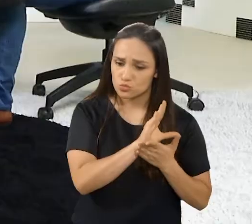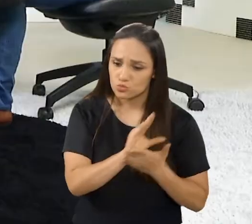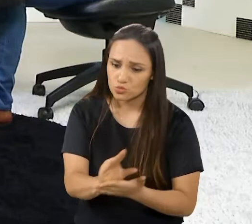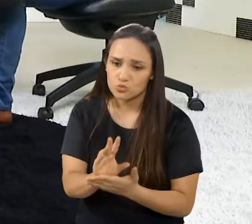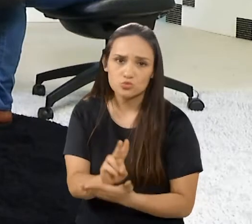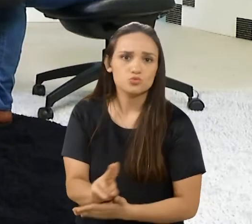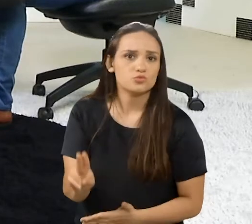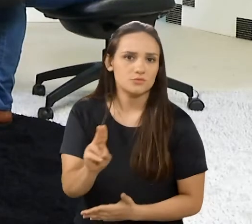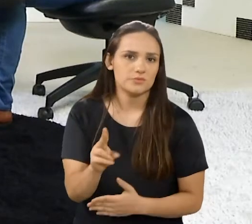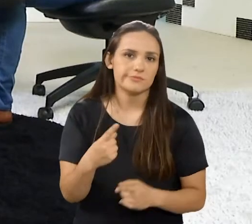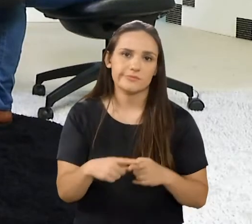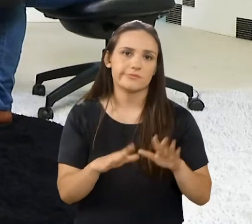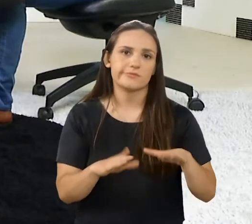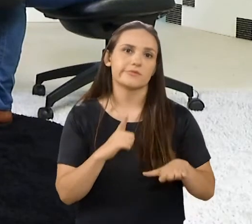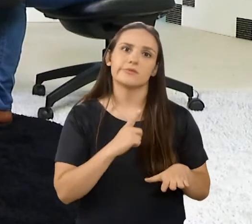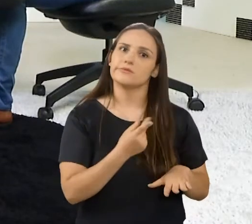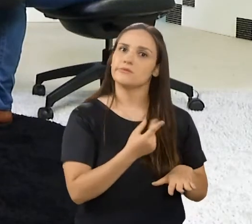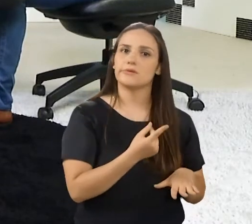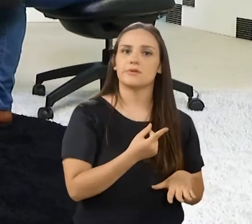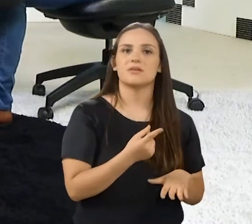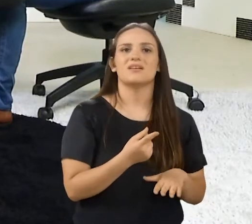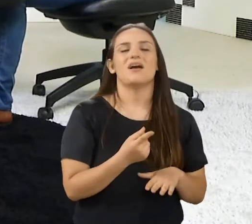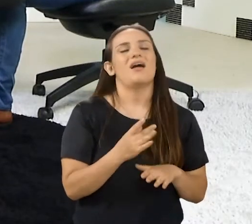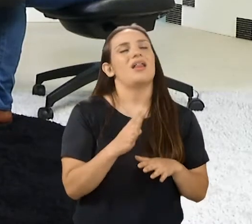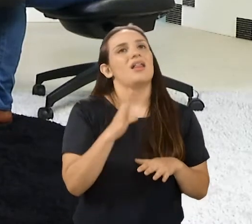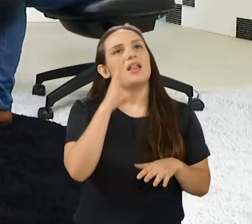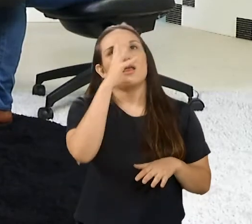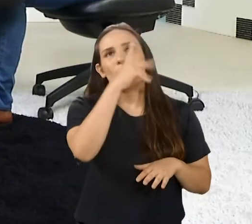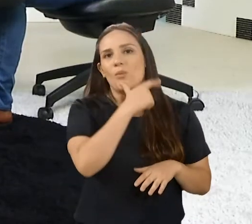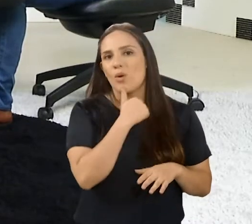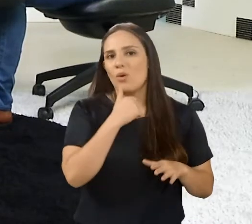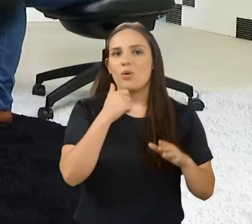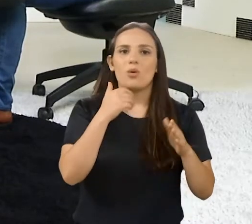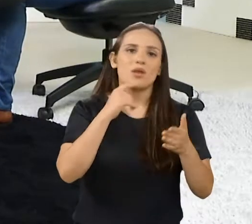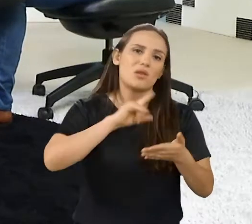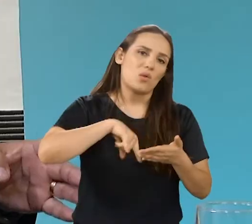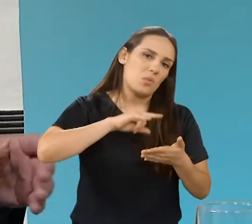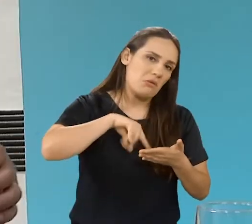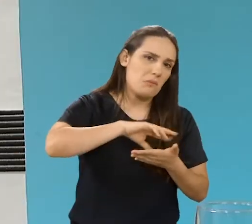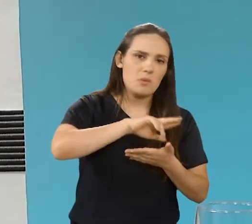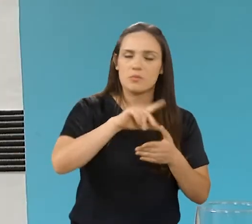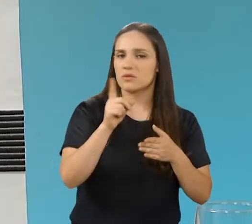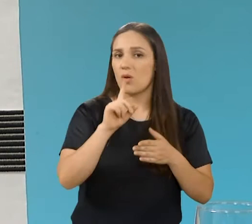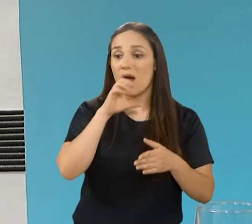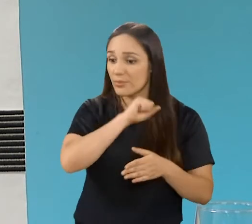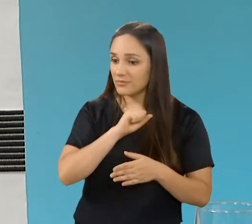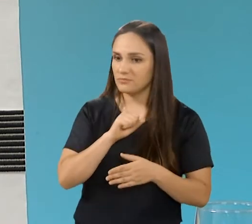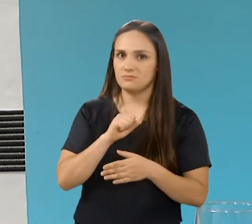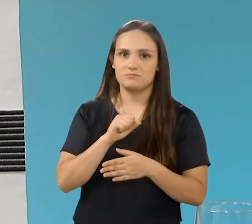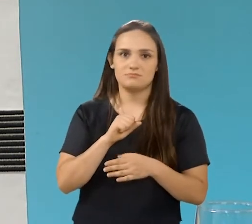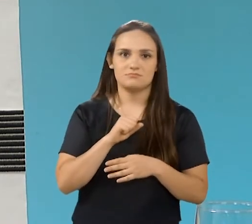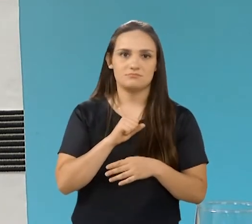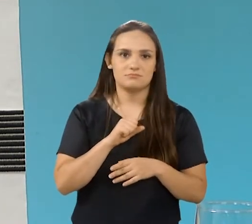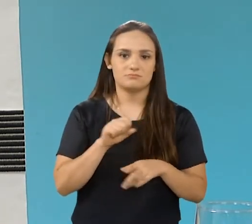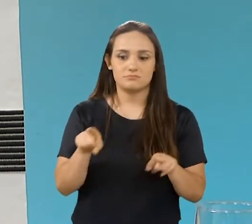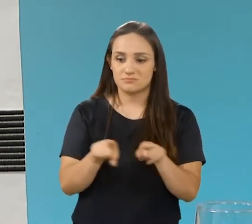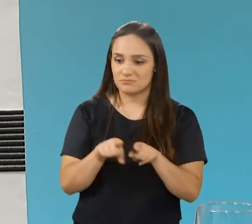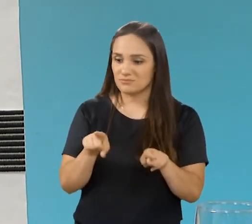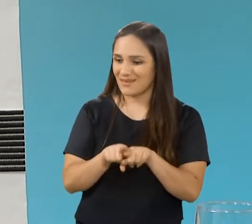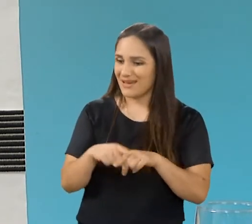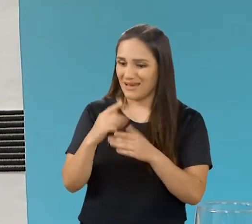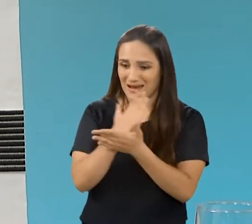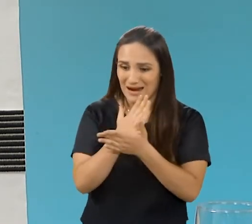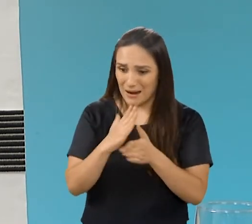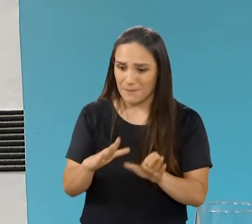ter o recurso. Acaba com a burocracia, né? E não é só isso. O combate ao incêndio, o resgate, como